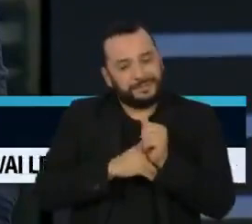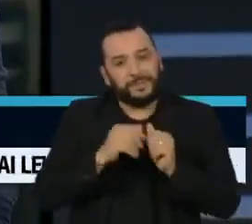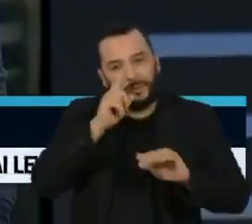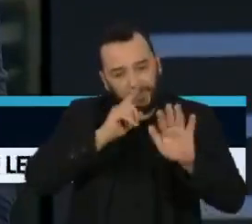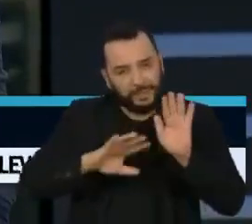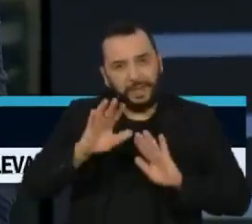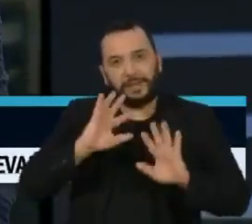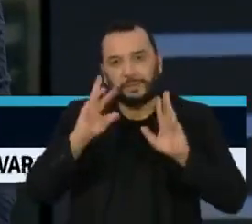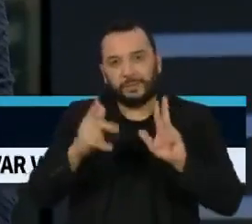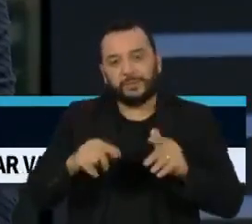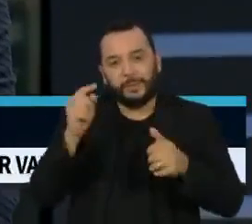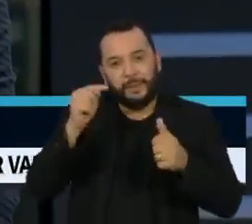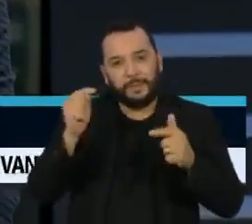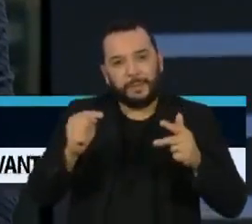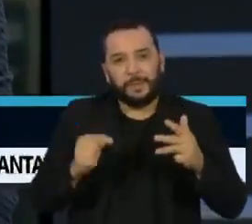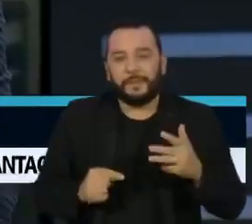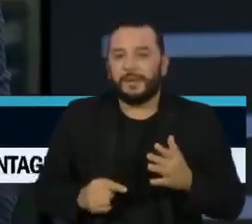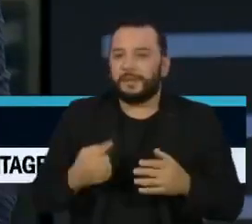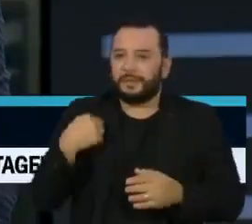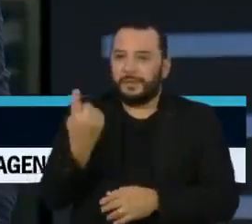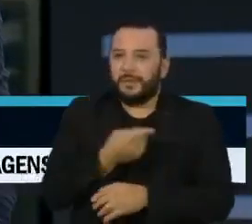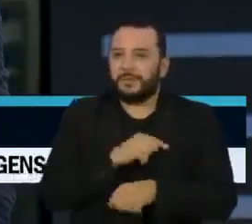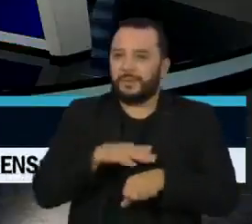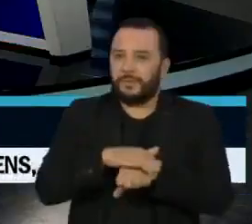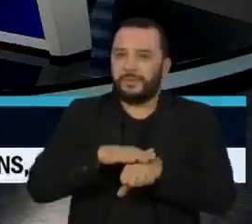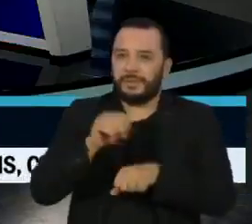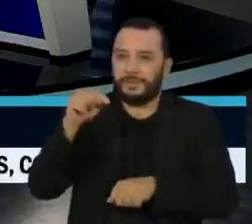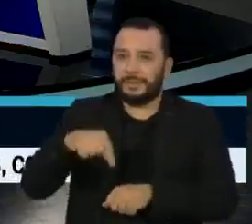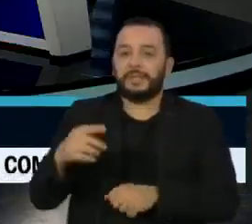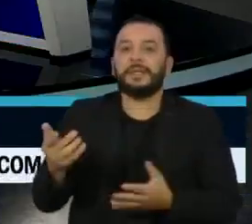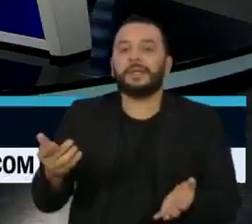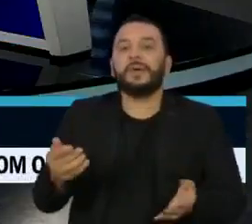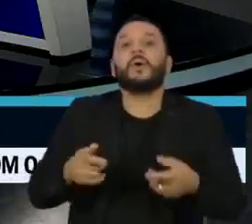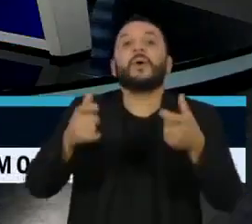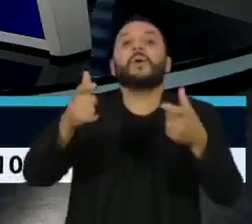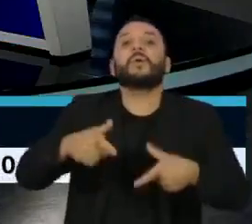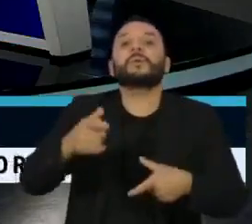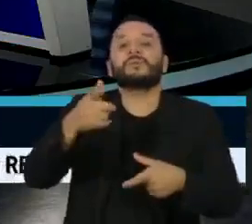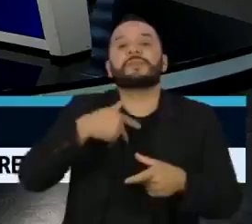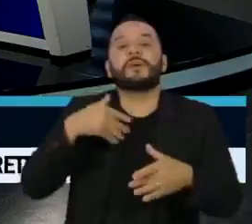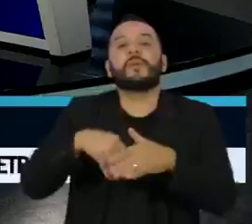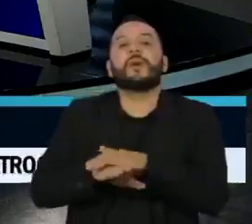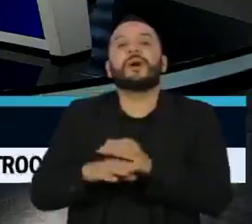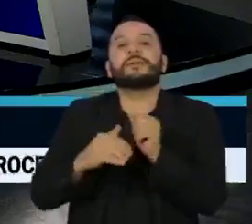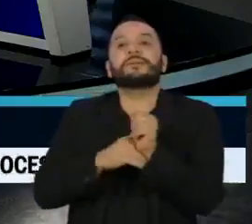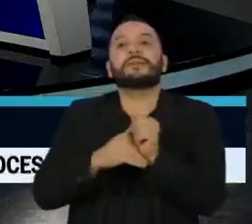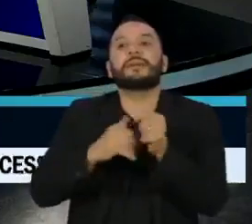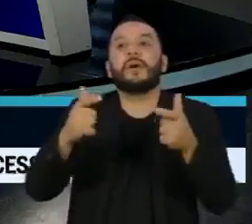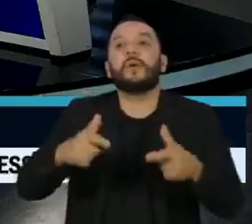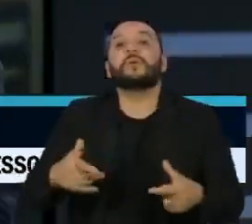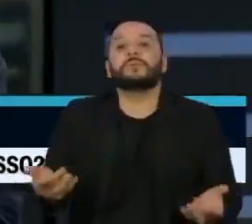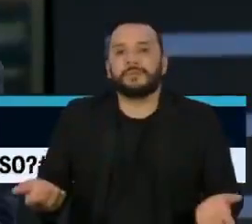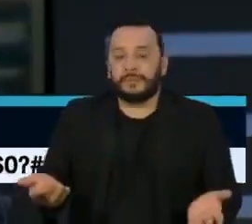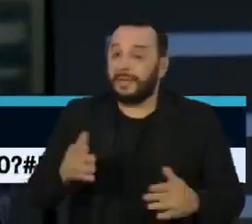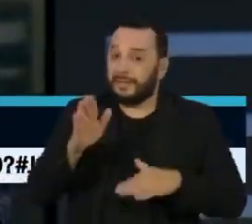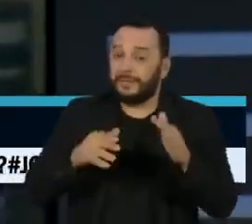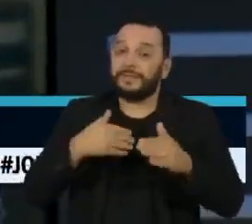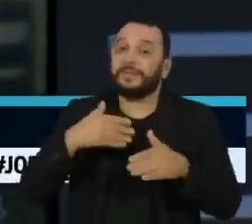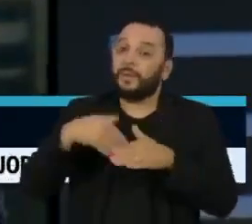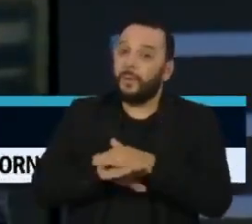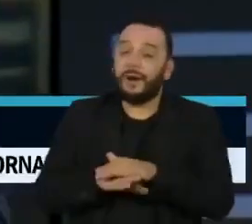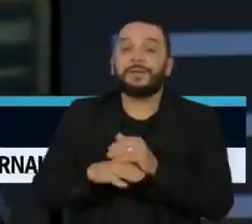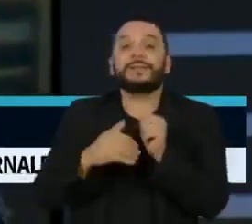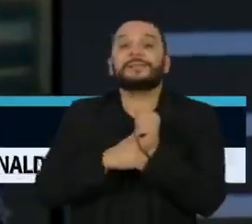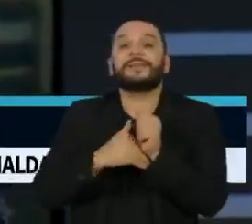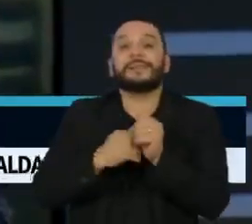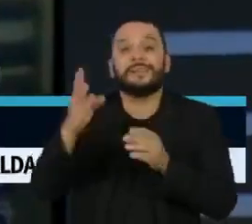aquela coisa toda. Nós estávamos comentando aqui antes, onde você guarda as suas senhas? Muitas vezes você guarda no